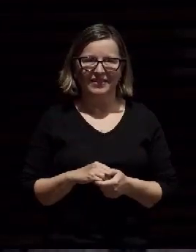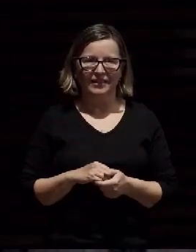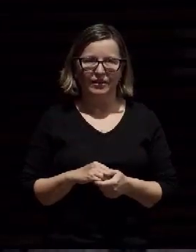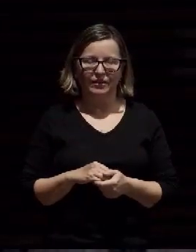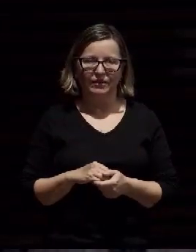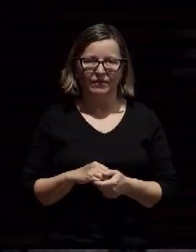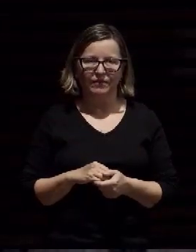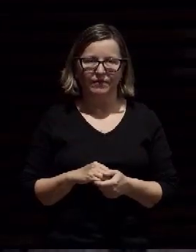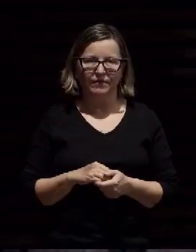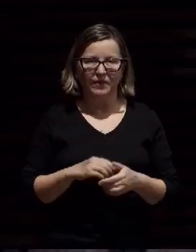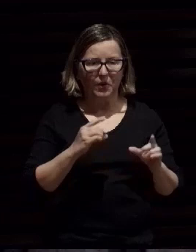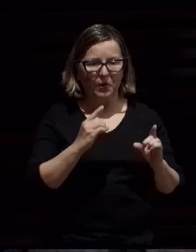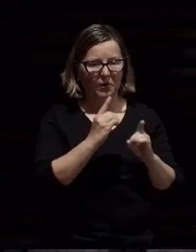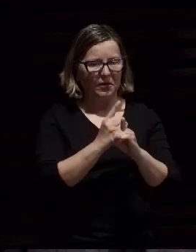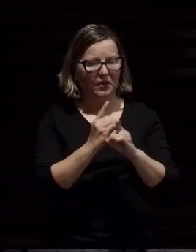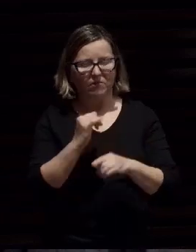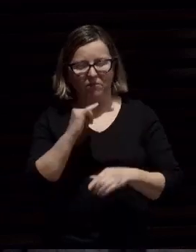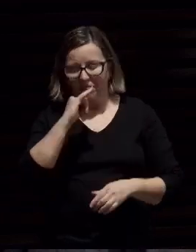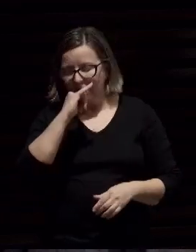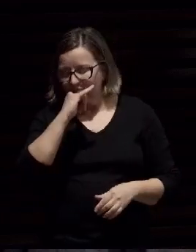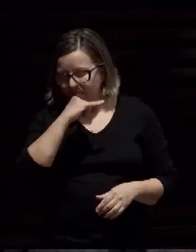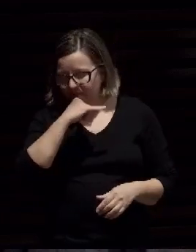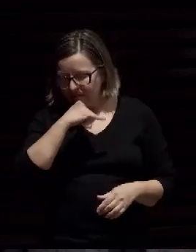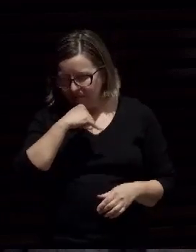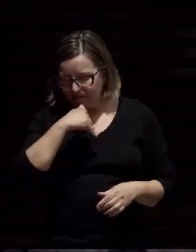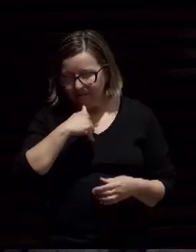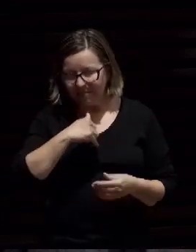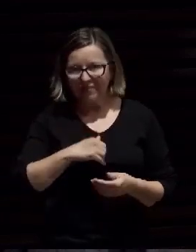Eles estavam tristes.